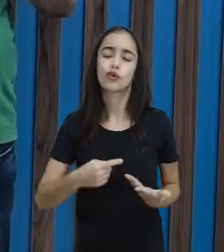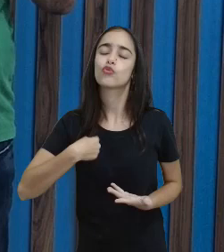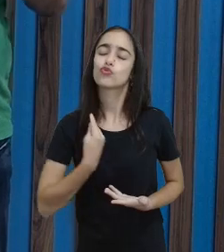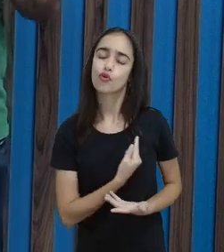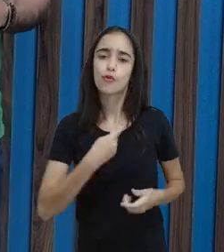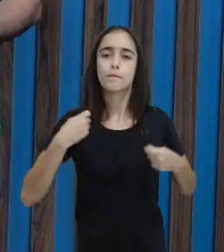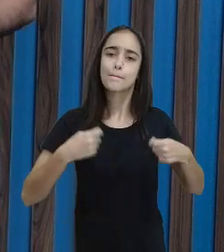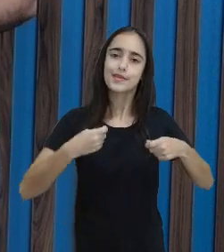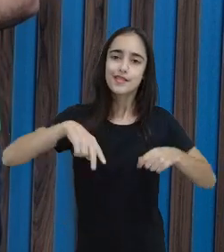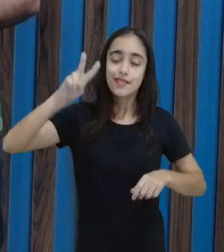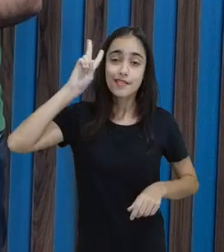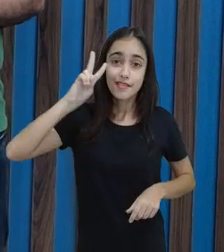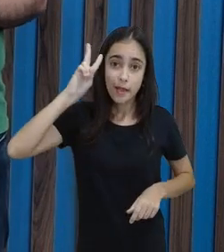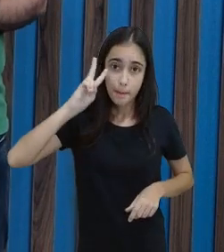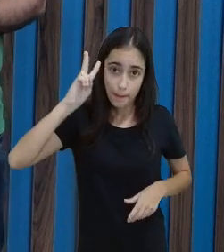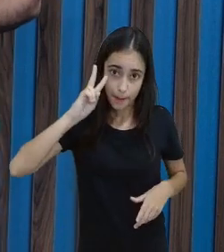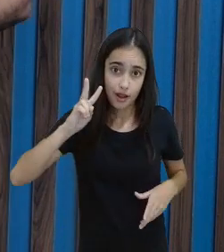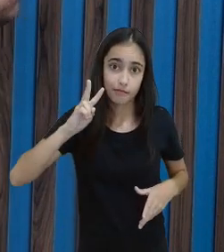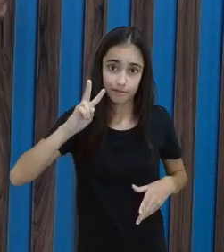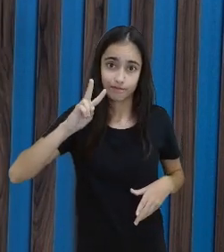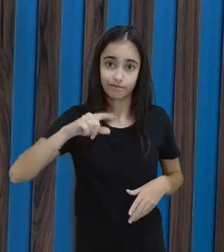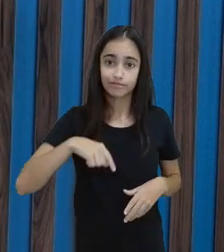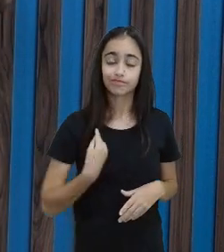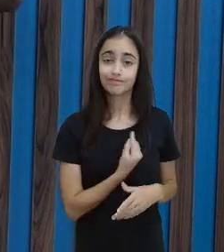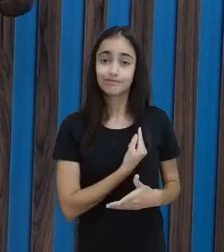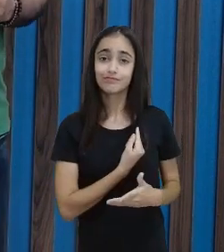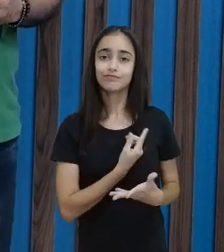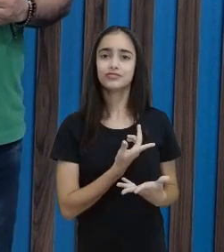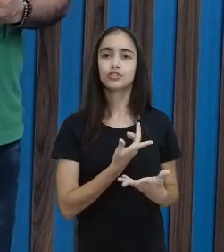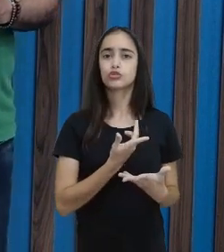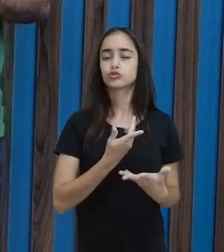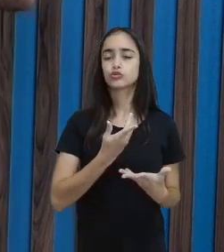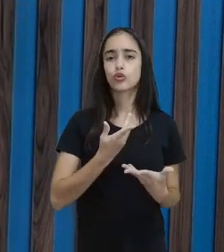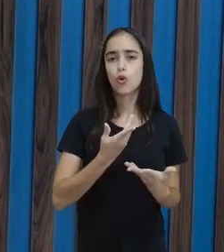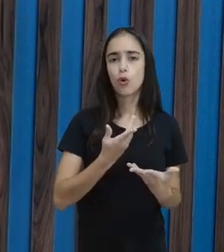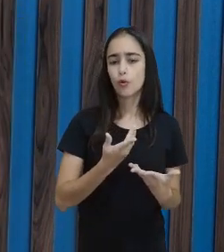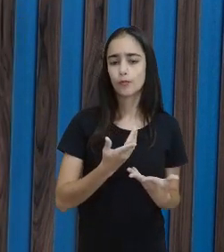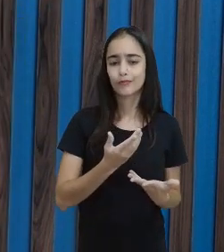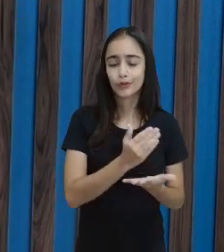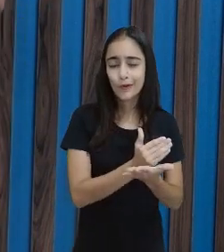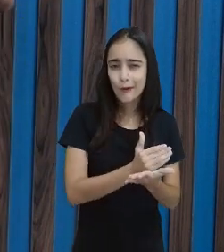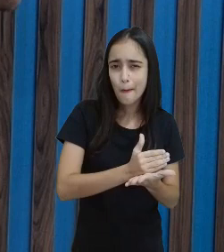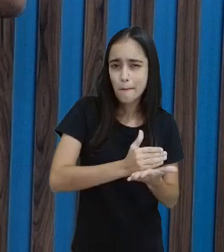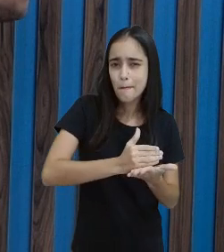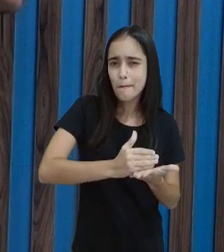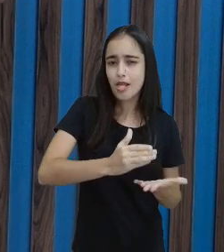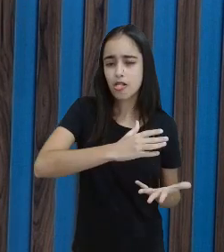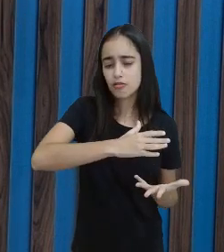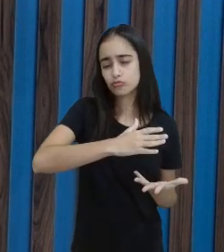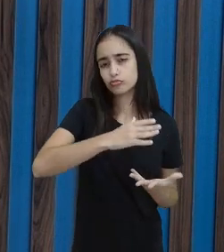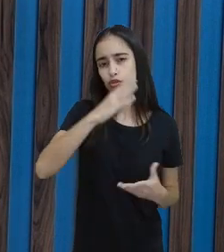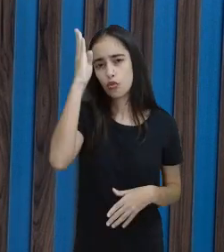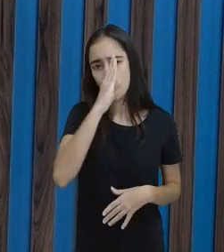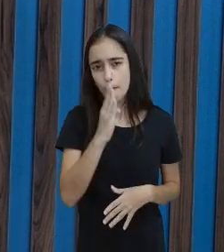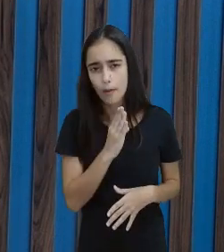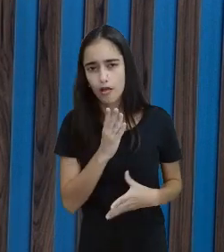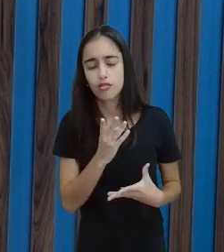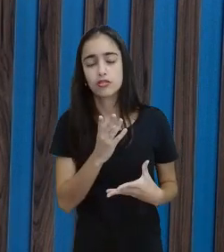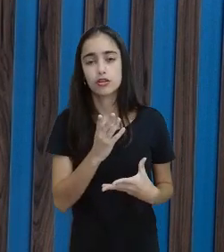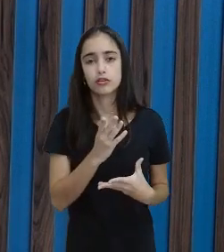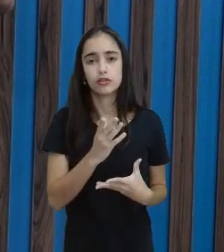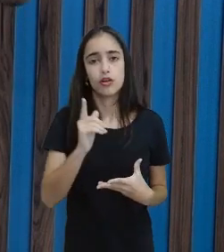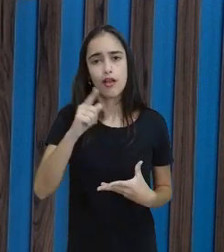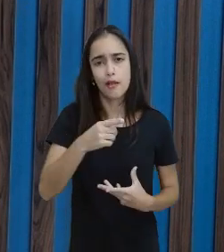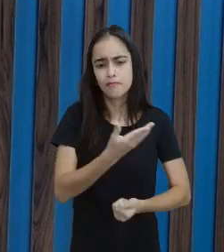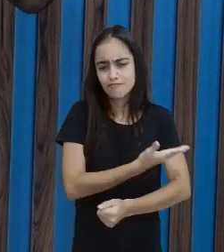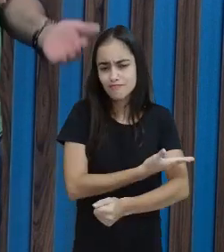lembrar que a nossa colonização foi uma colonização europeia, né, branca europeia, por meio dos